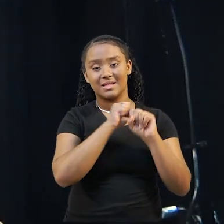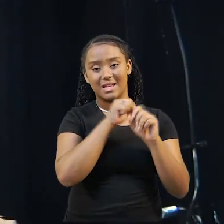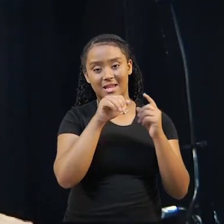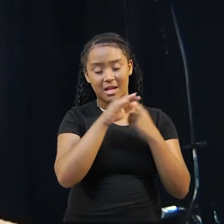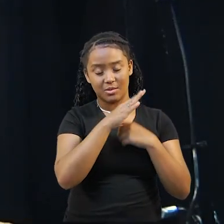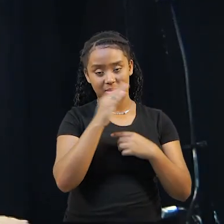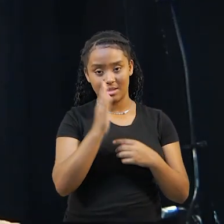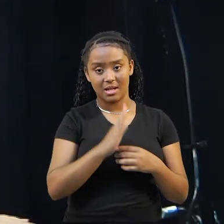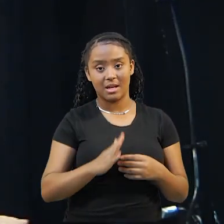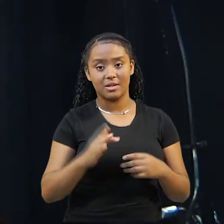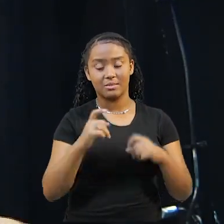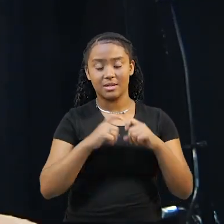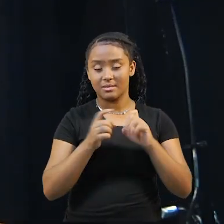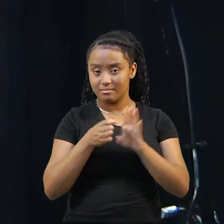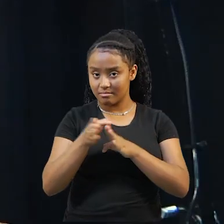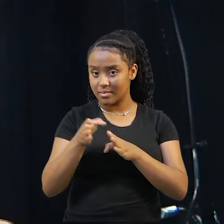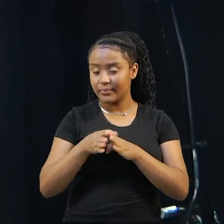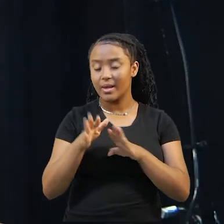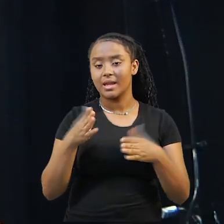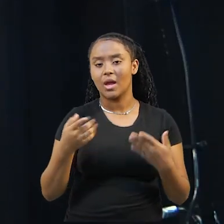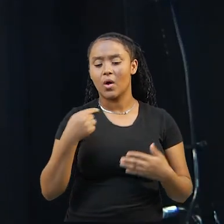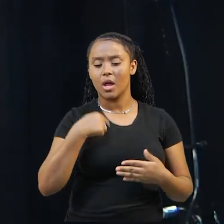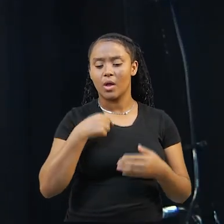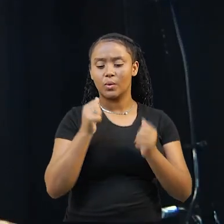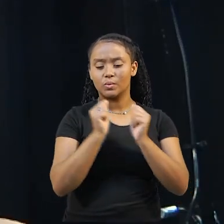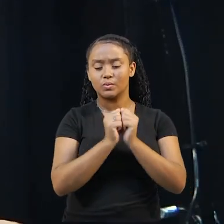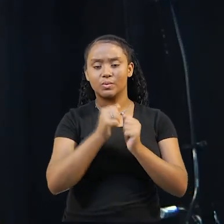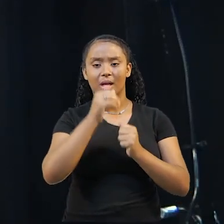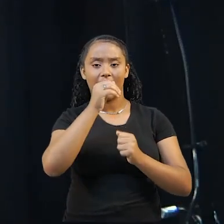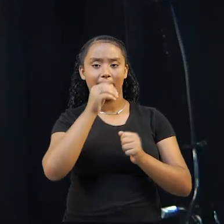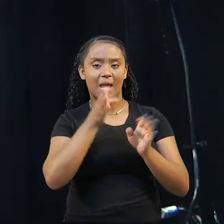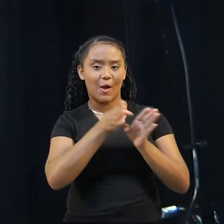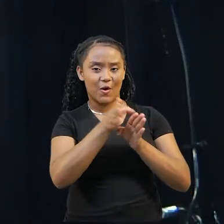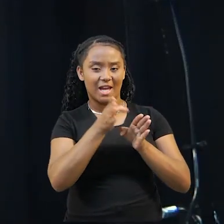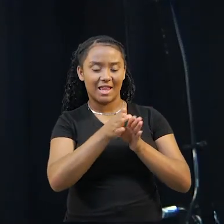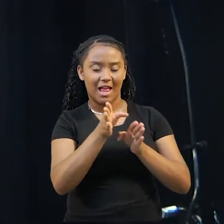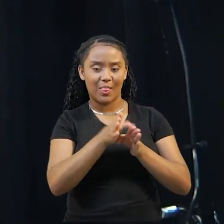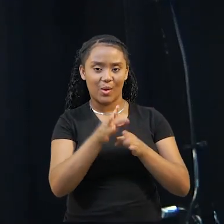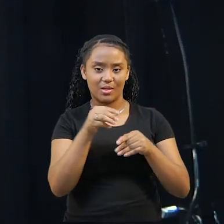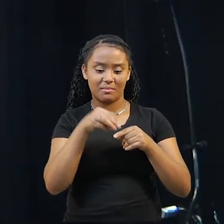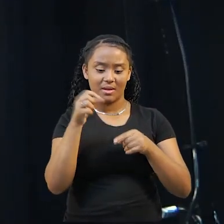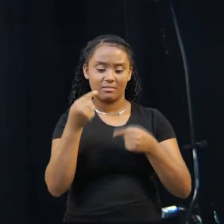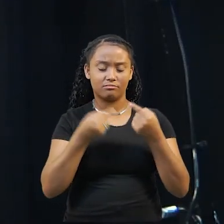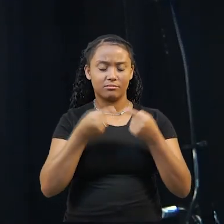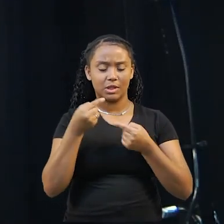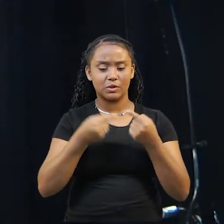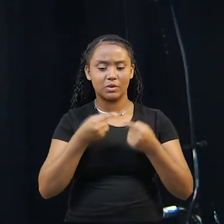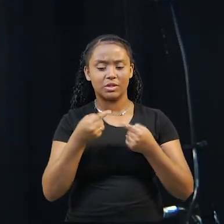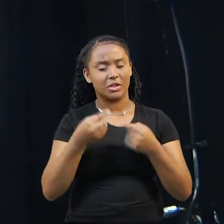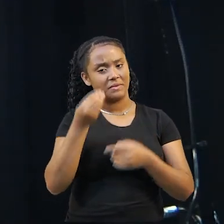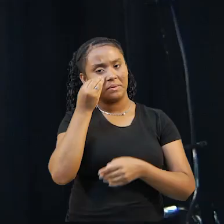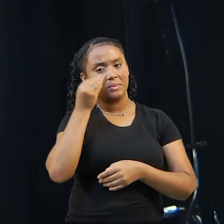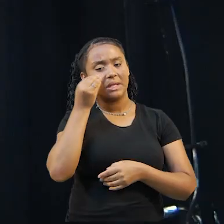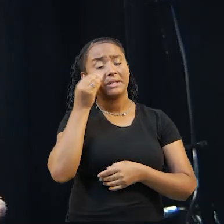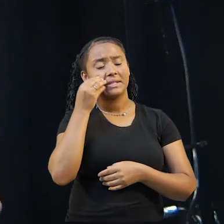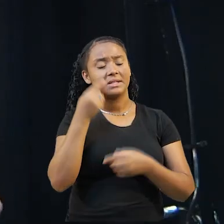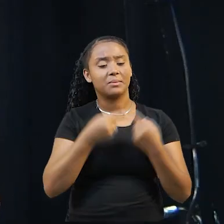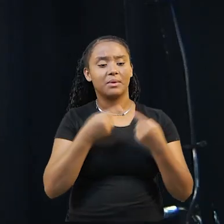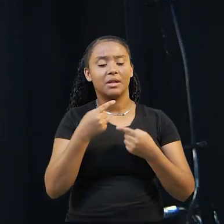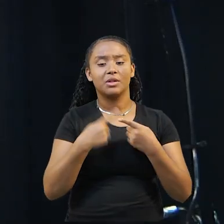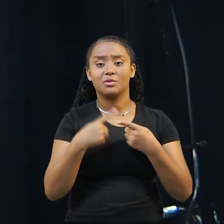preconizava. E aí, a gente discutindo, né, eu e a minha orientadora, nós vimos a oportunidade de testar essa política, porque